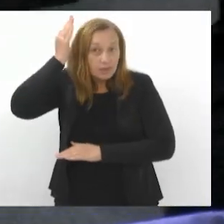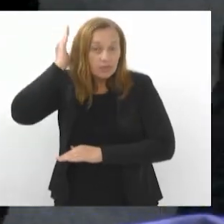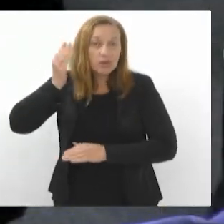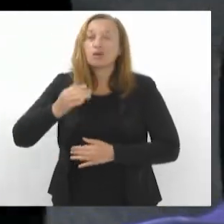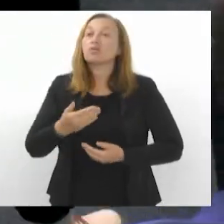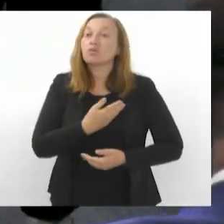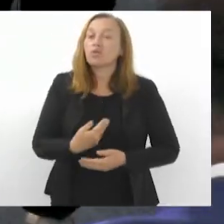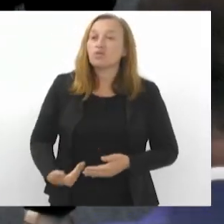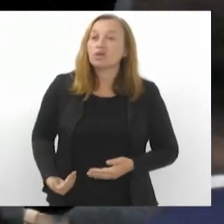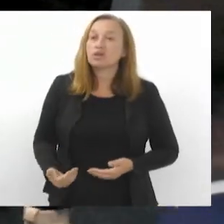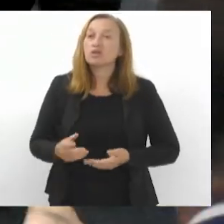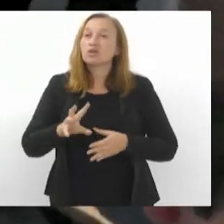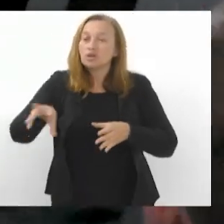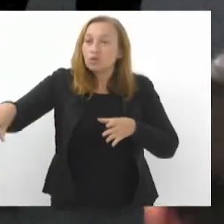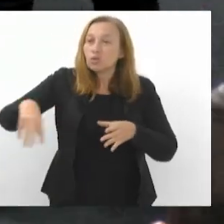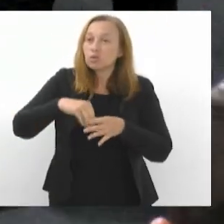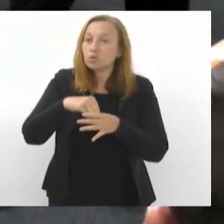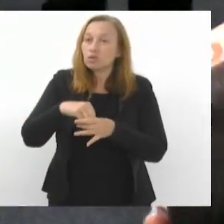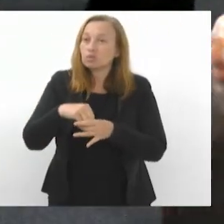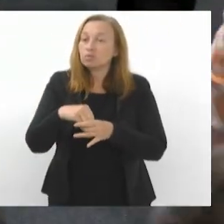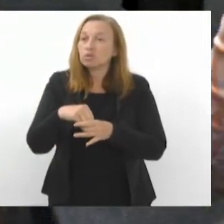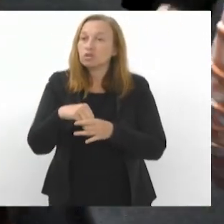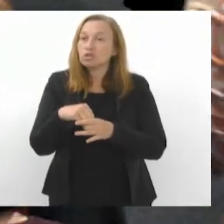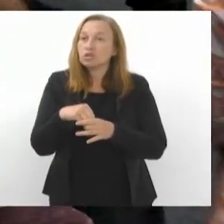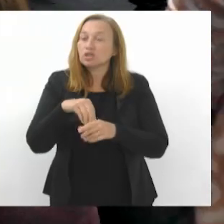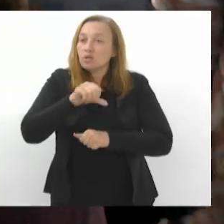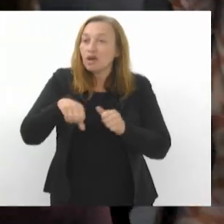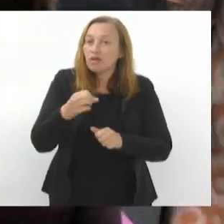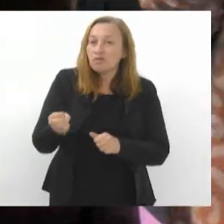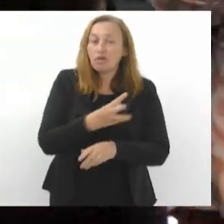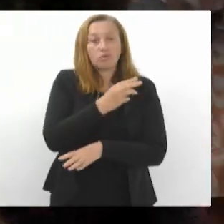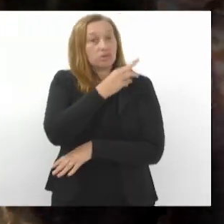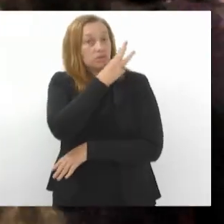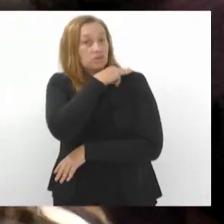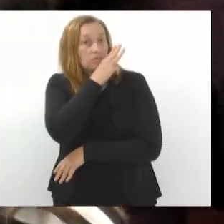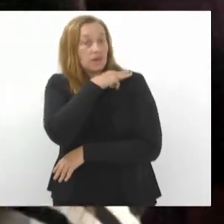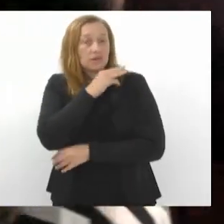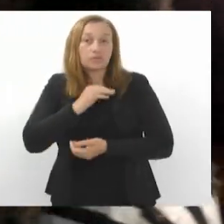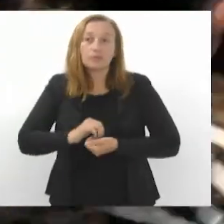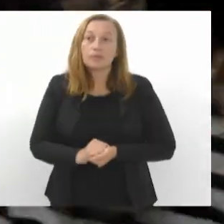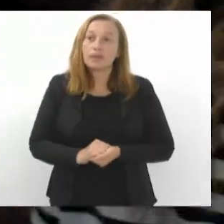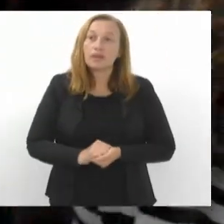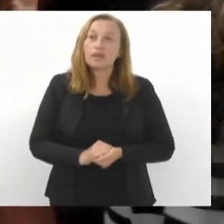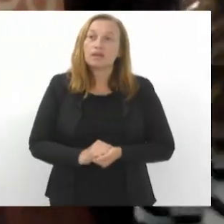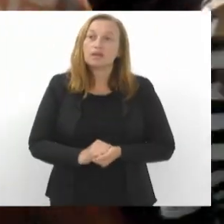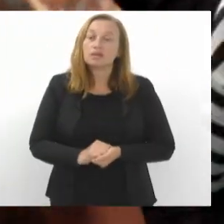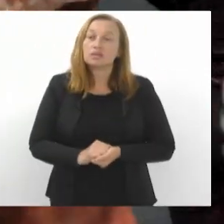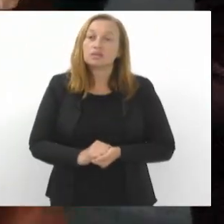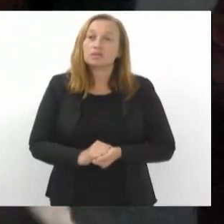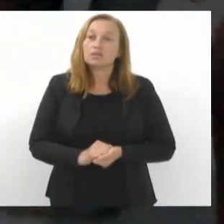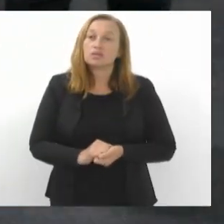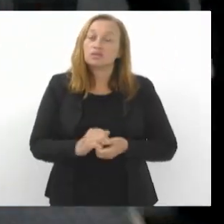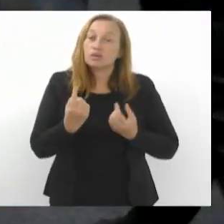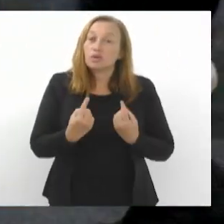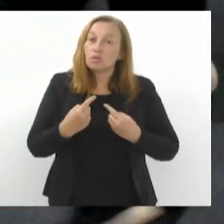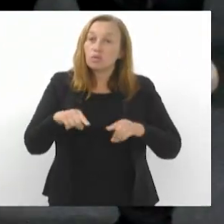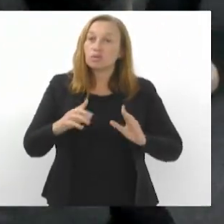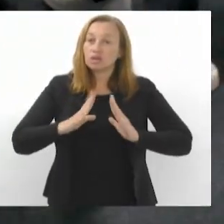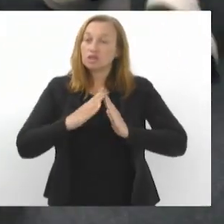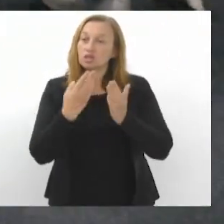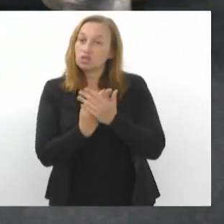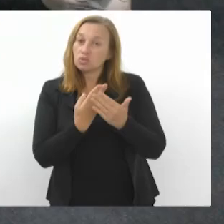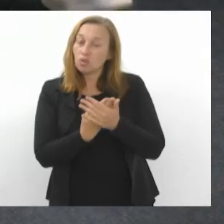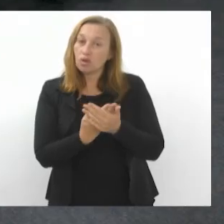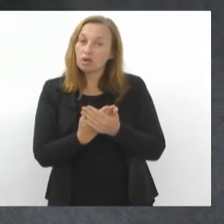provisória, foi imposta uma reforma do ensino médio que atacou demais as escolas públicas, reduziu